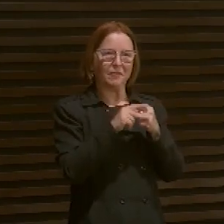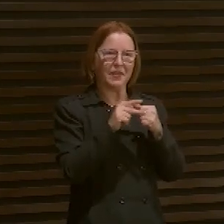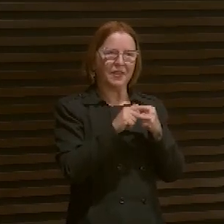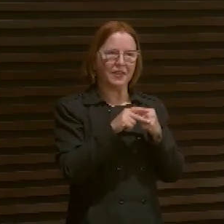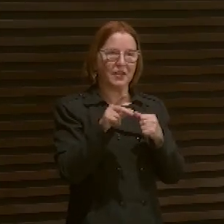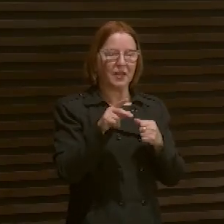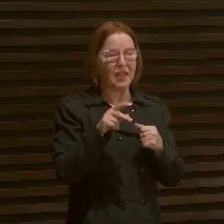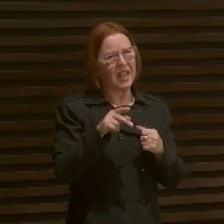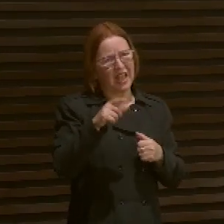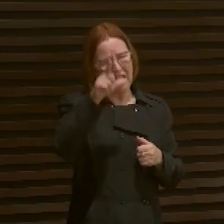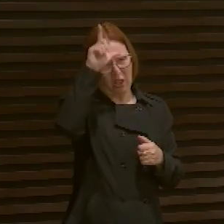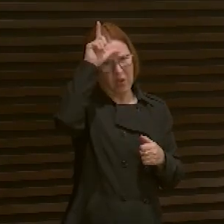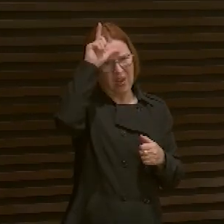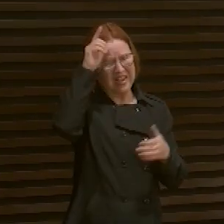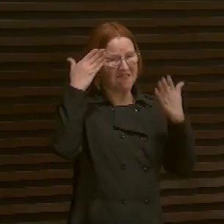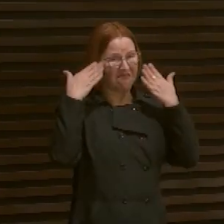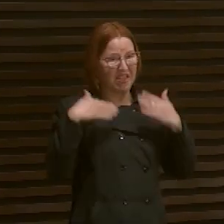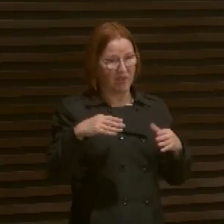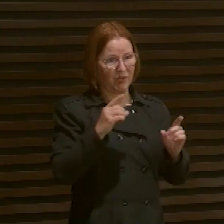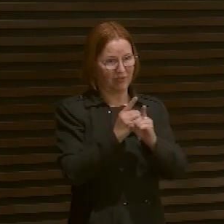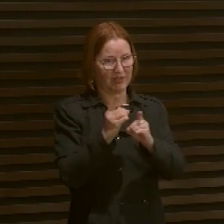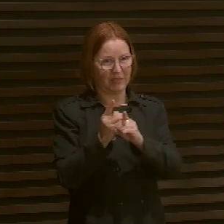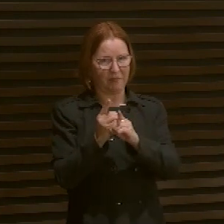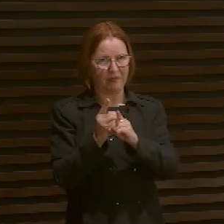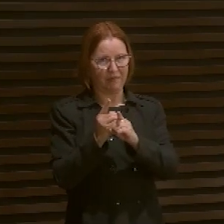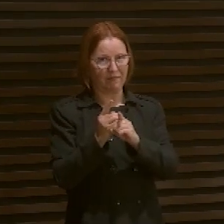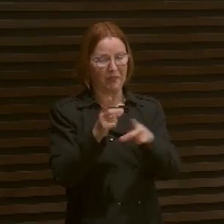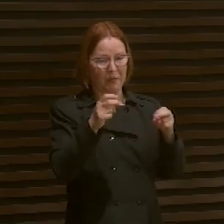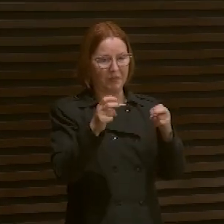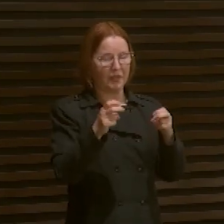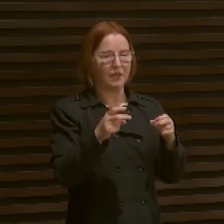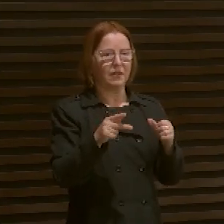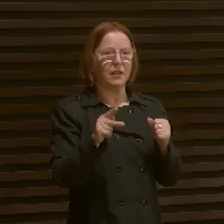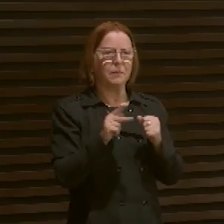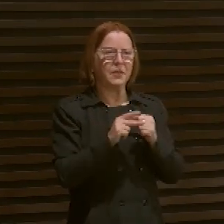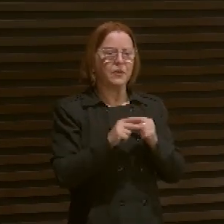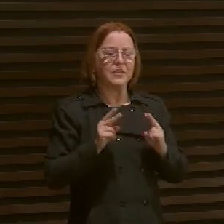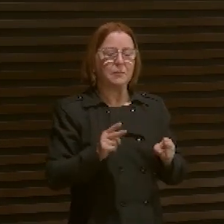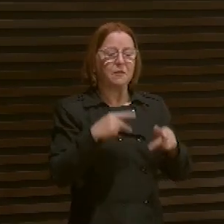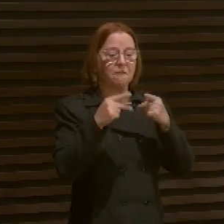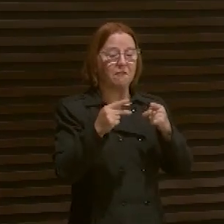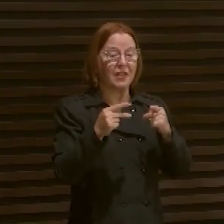um líder natural daqueles discípulos. Você vai ver que sempre ele fala em nome do grupo. Então ele é como